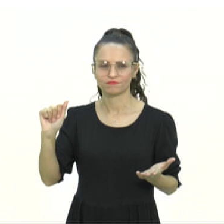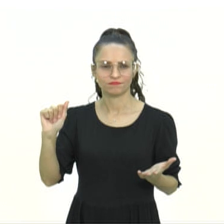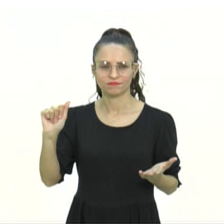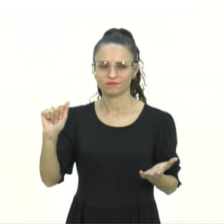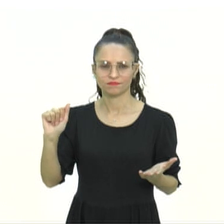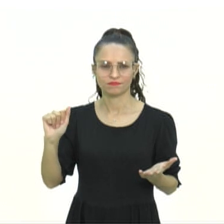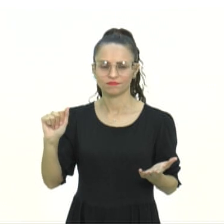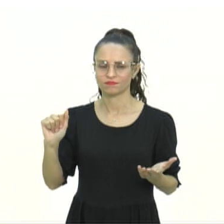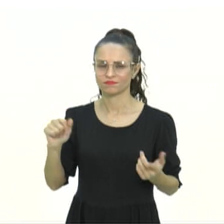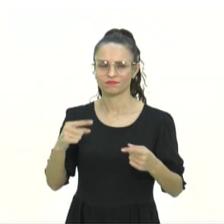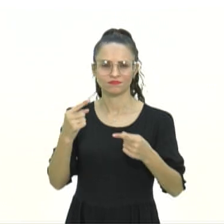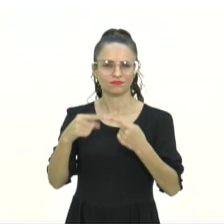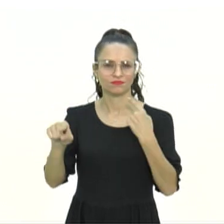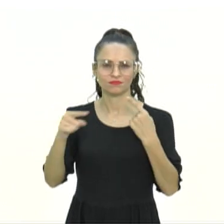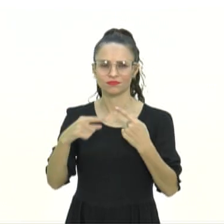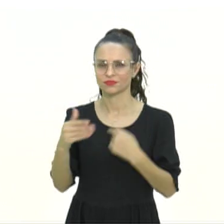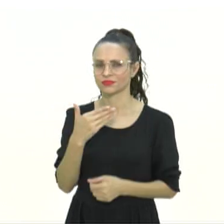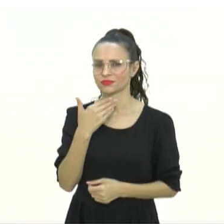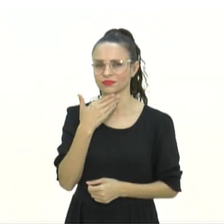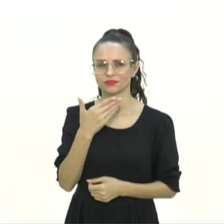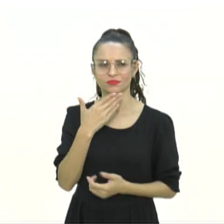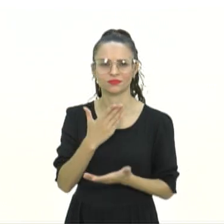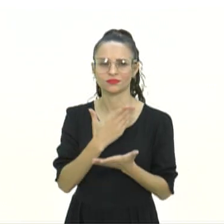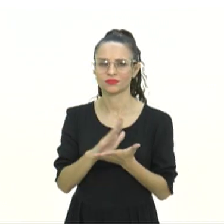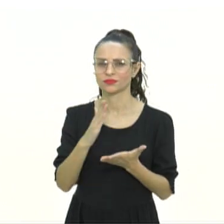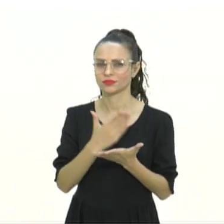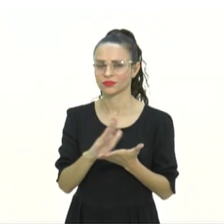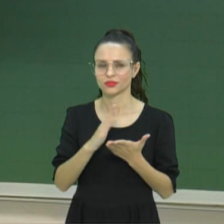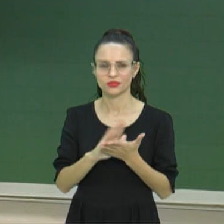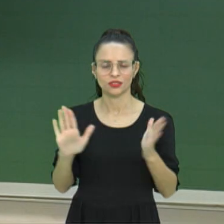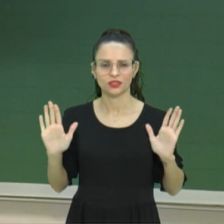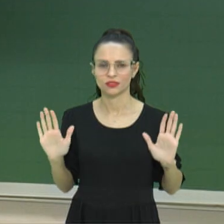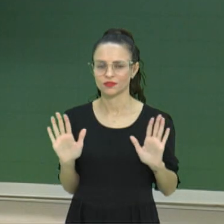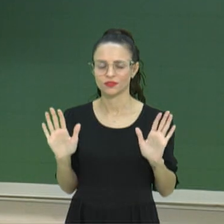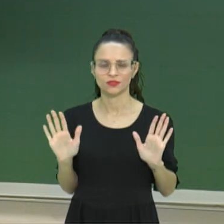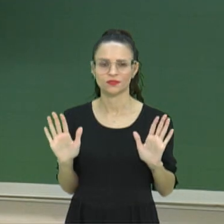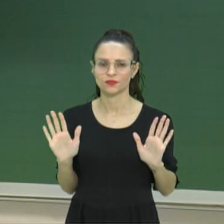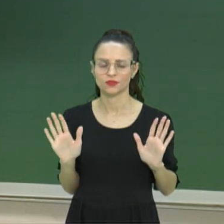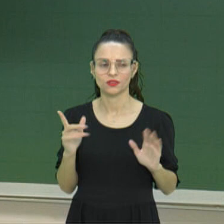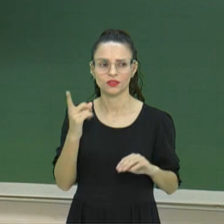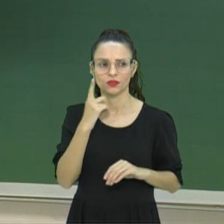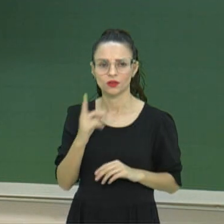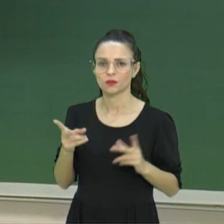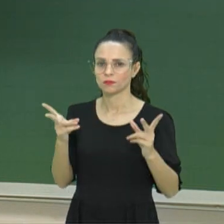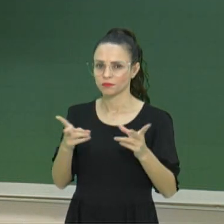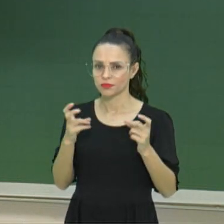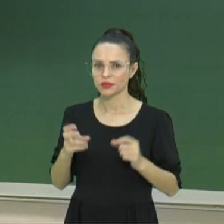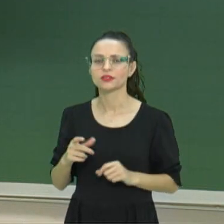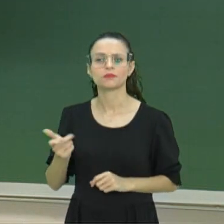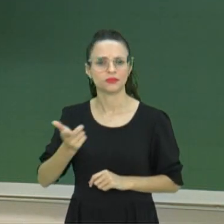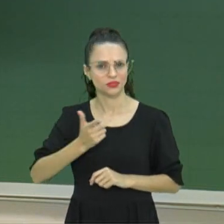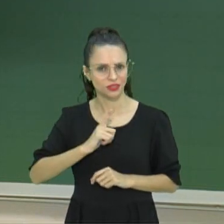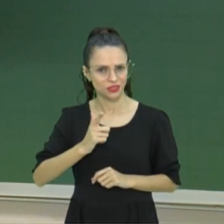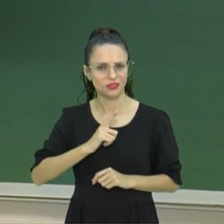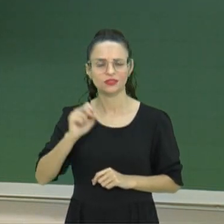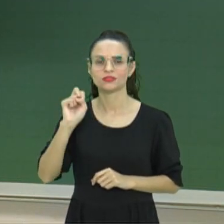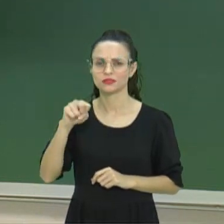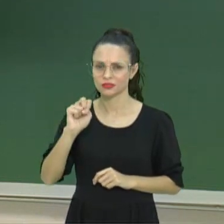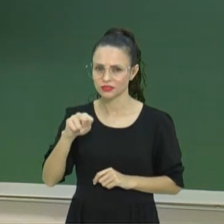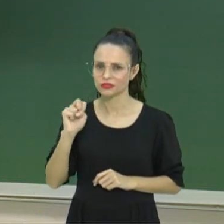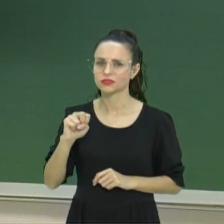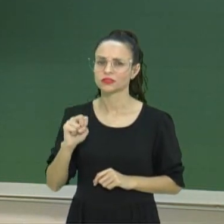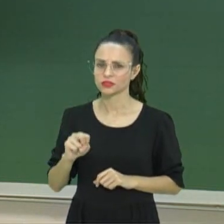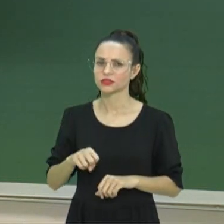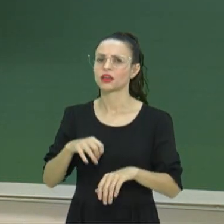completamente distante do que as questões aparecem. Ou seja, a gente percebe que houve